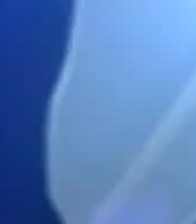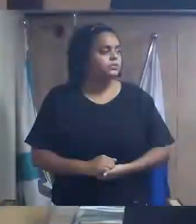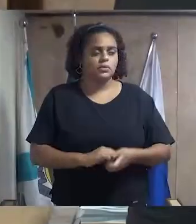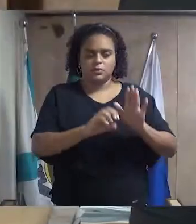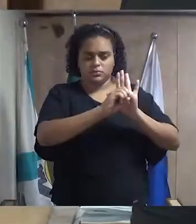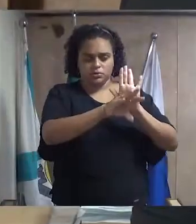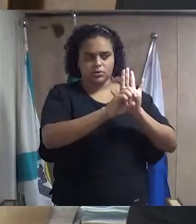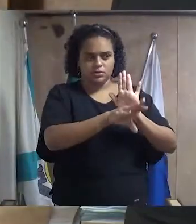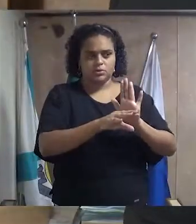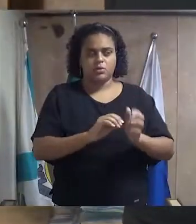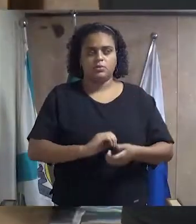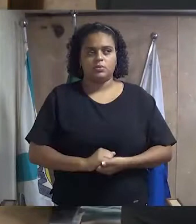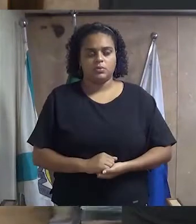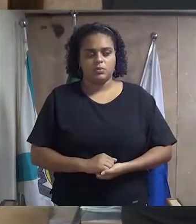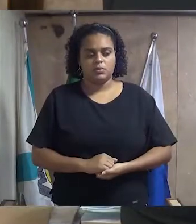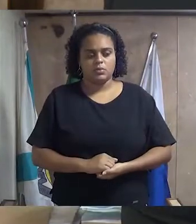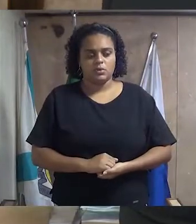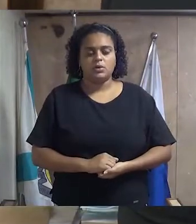Indicação